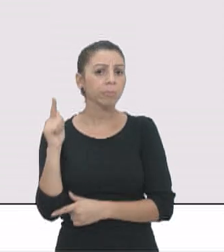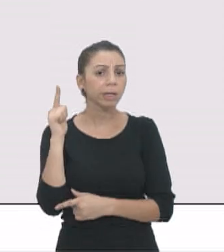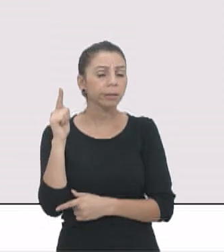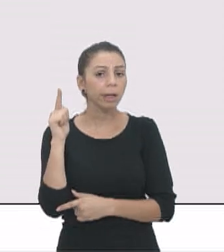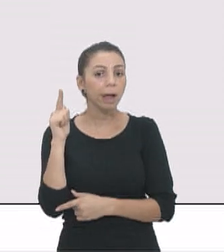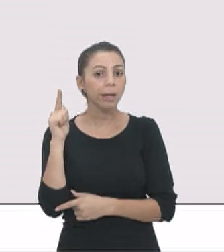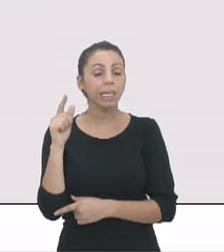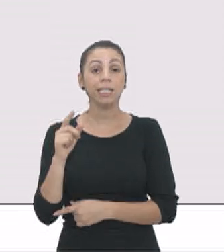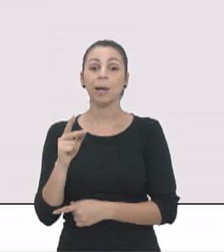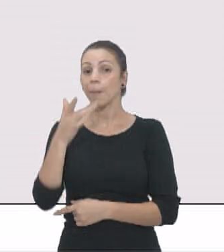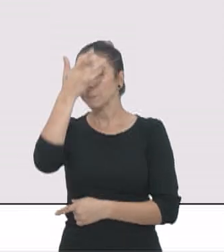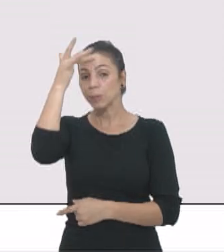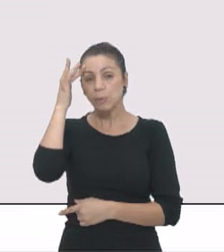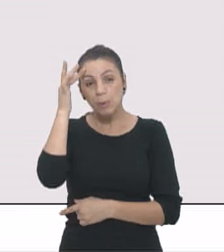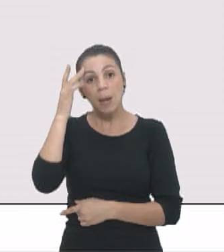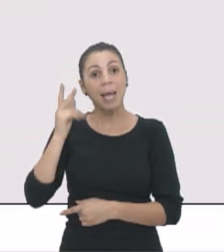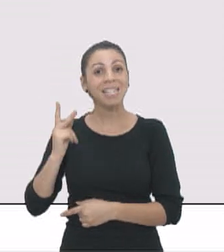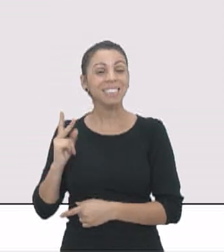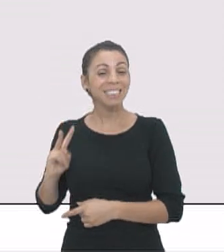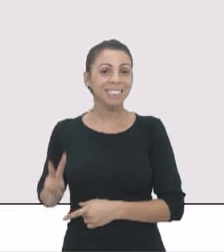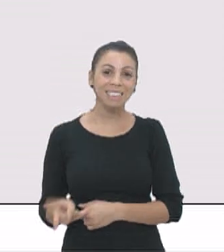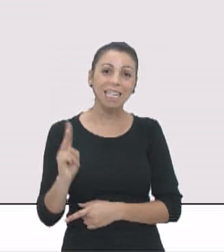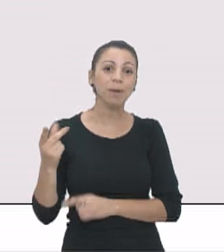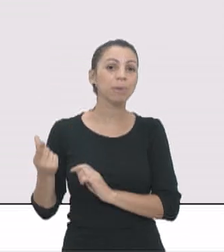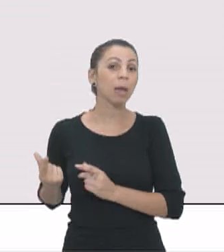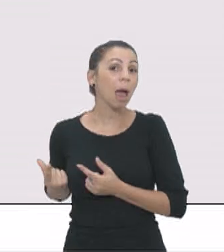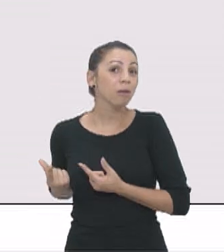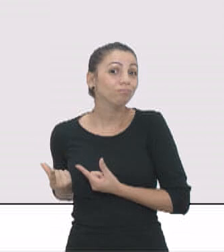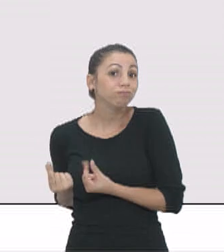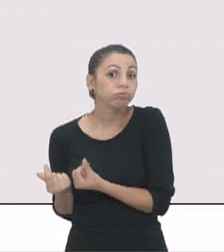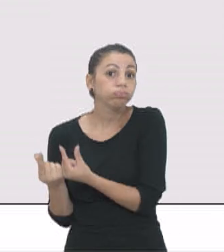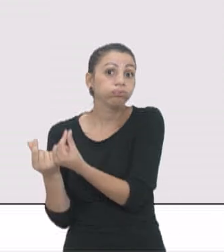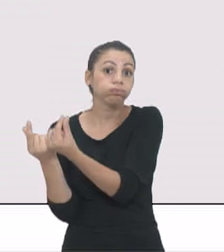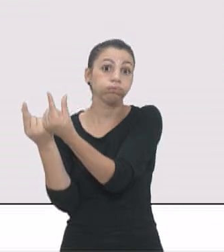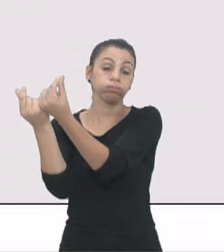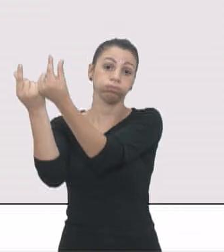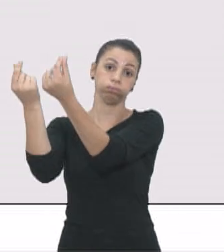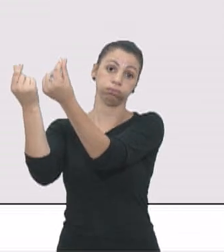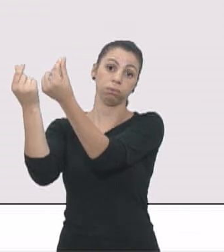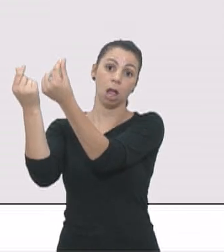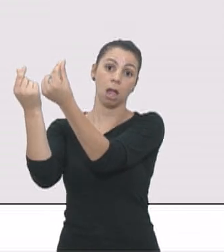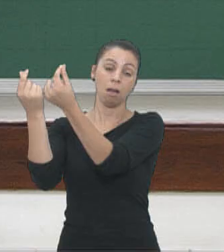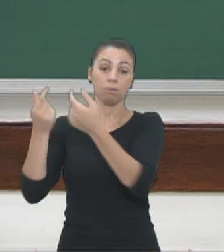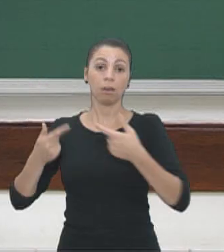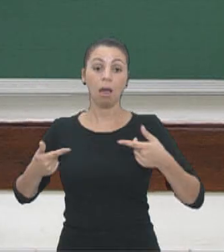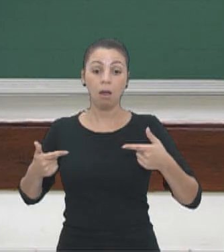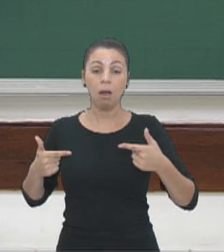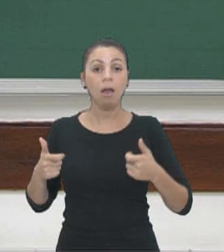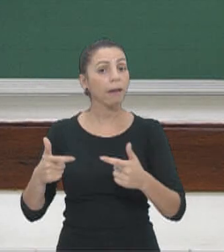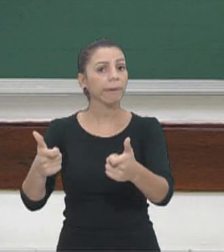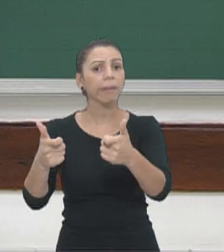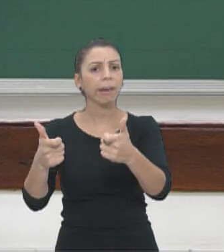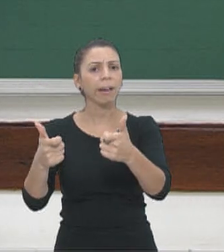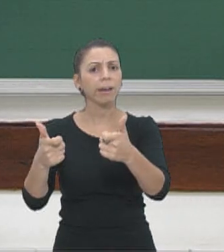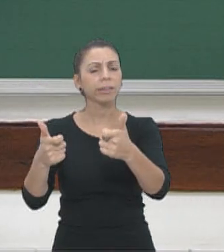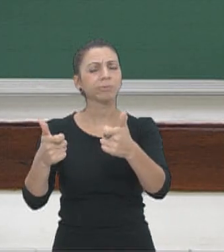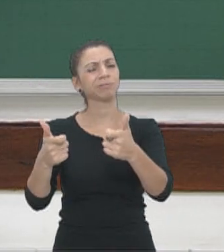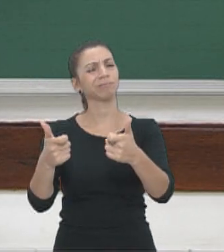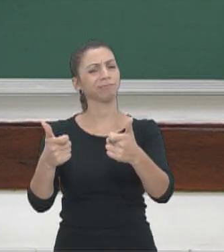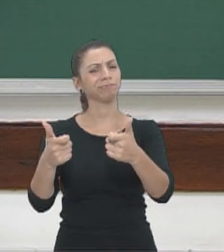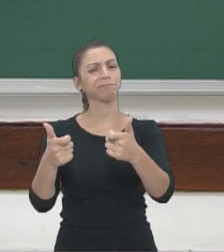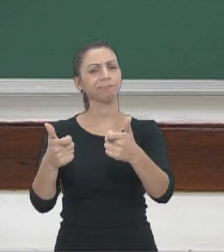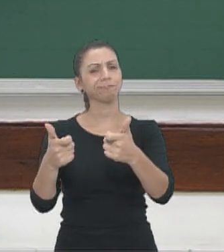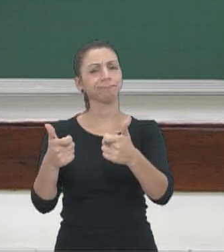teve propriedade privada. Então essas pessoas não querem a radicalização da guerra. O que eles queriam, na verdade, lá